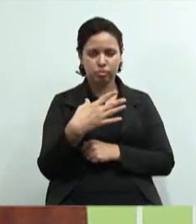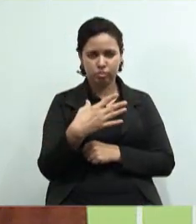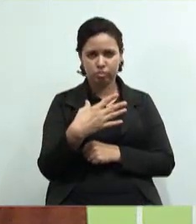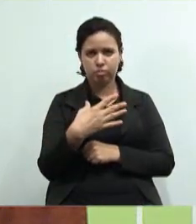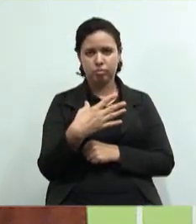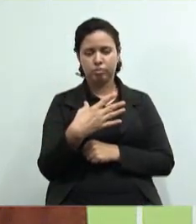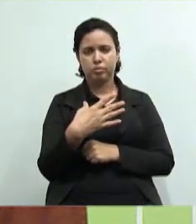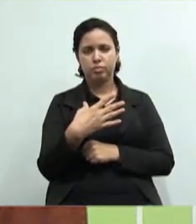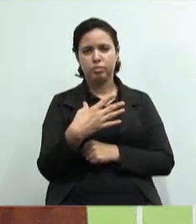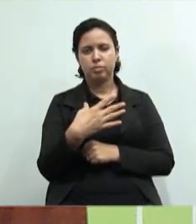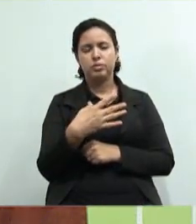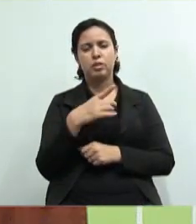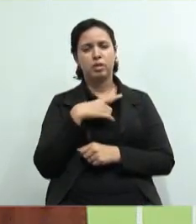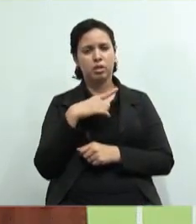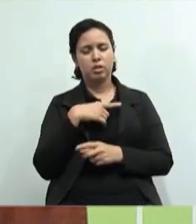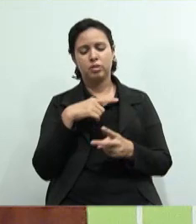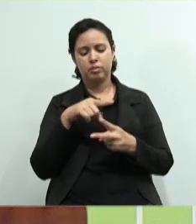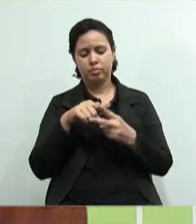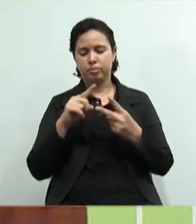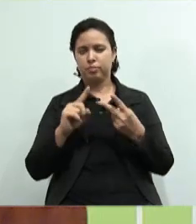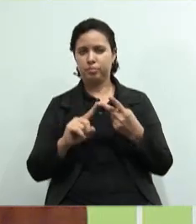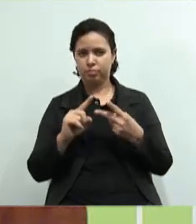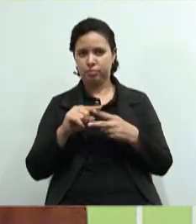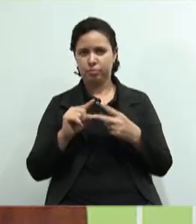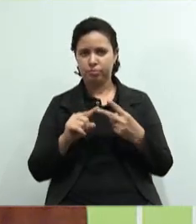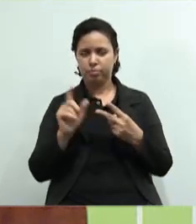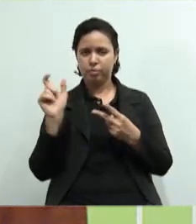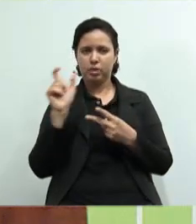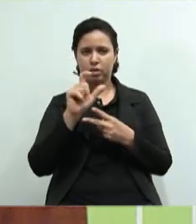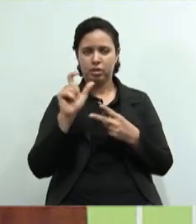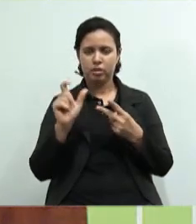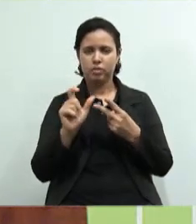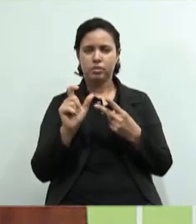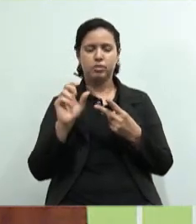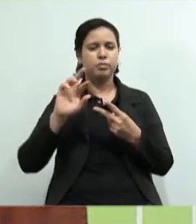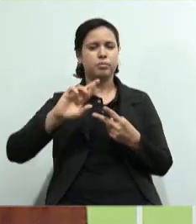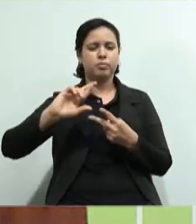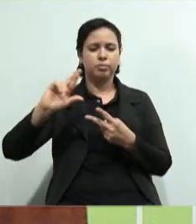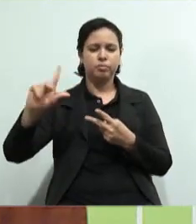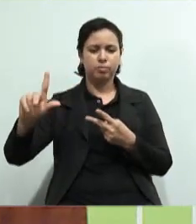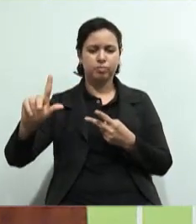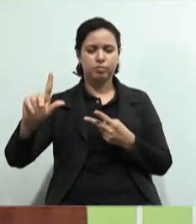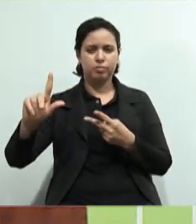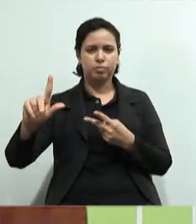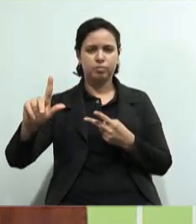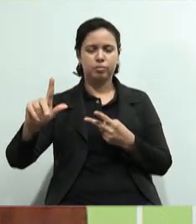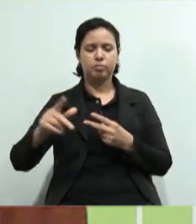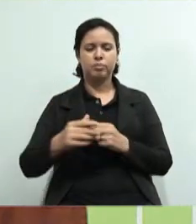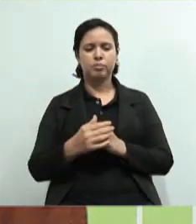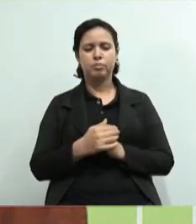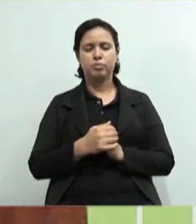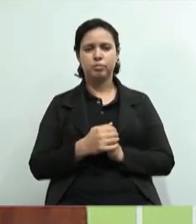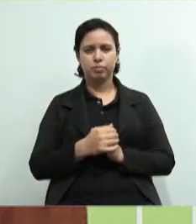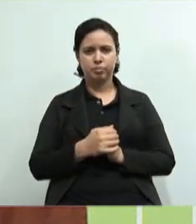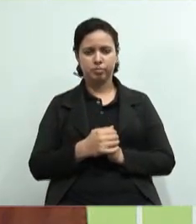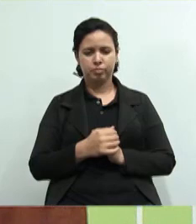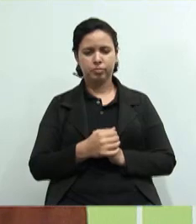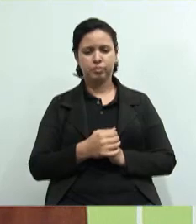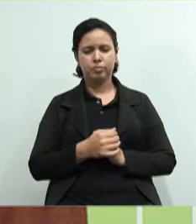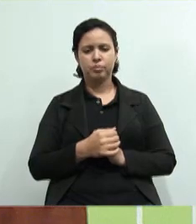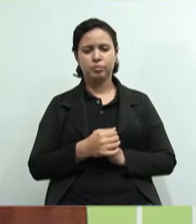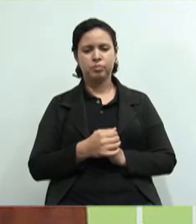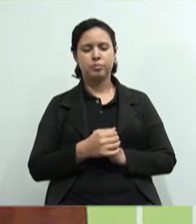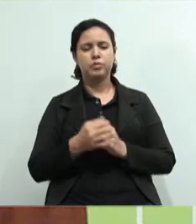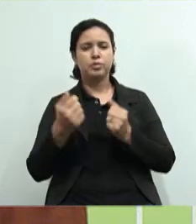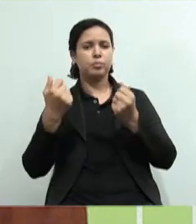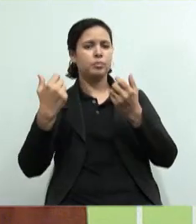entra a melhoria contínua. Melhoria contínua, Kaizen, da atividade de percurso, tá certo? Então, a gente